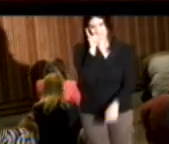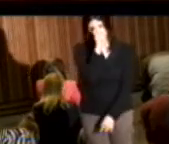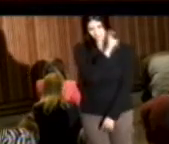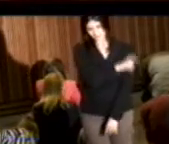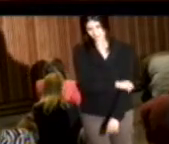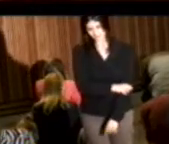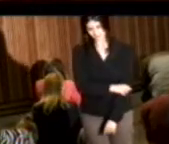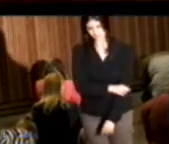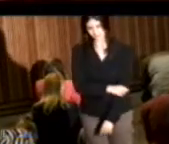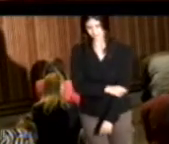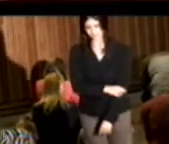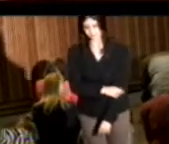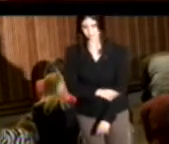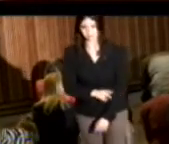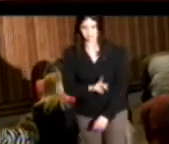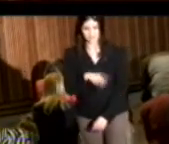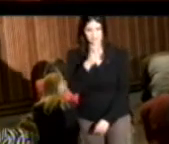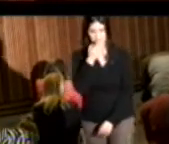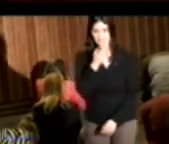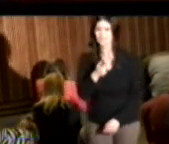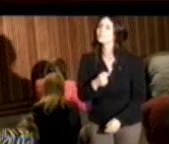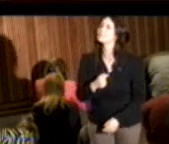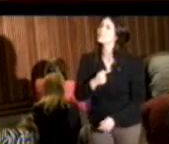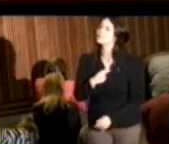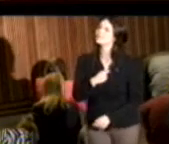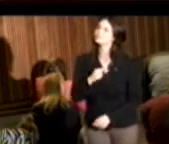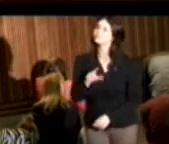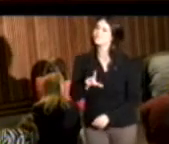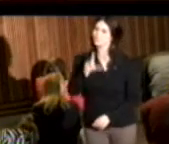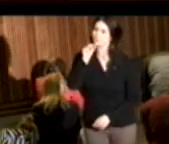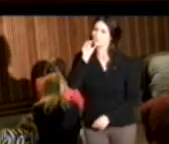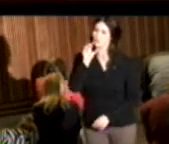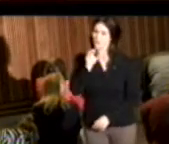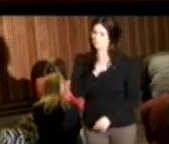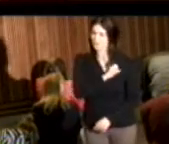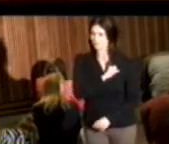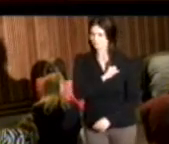Senhor, eu quero decidir amar,